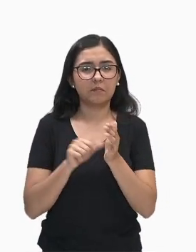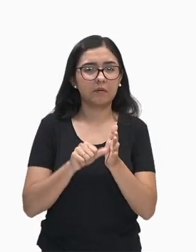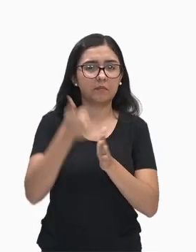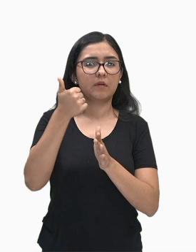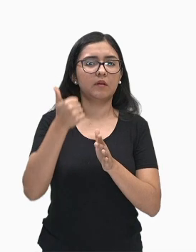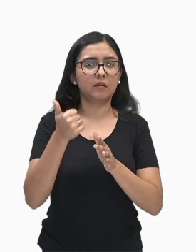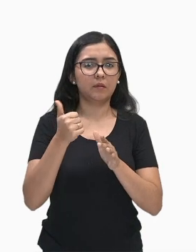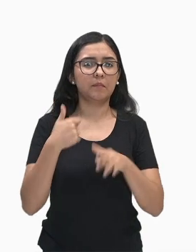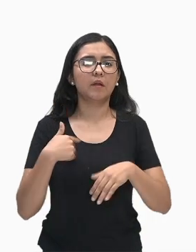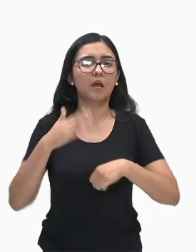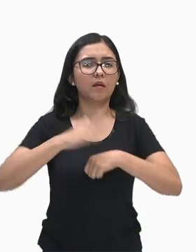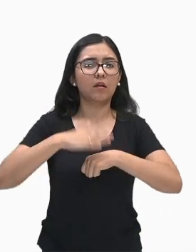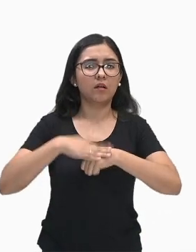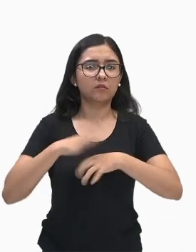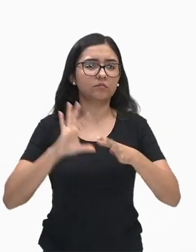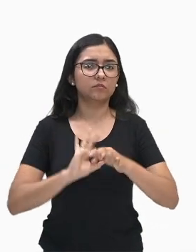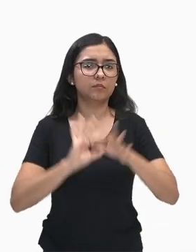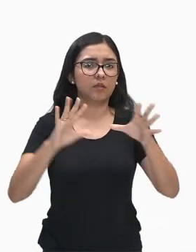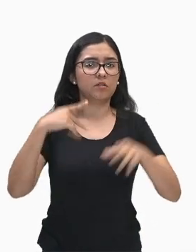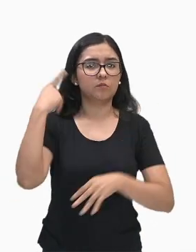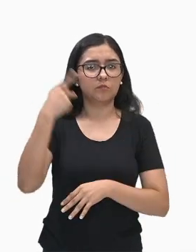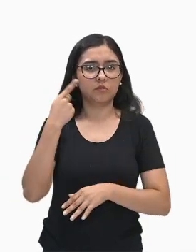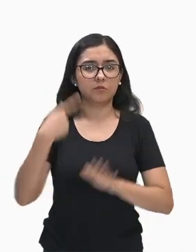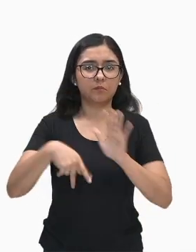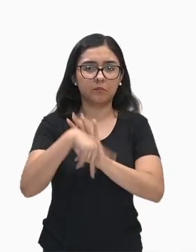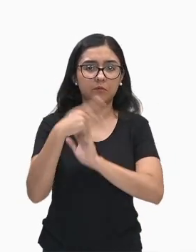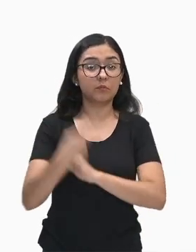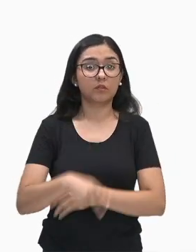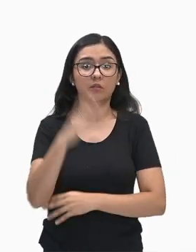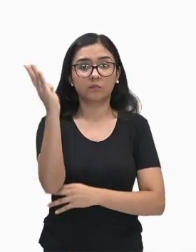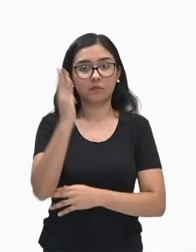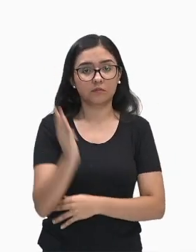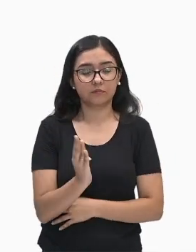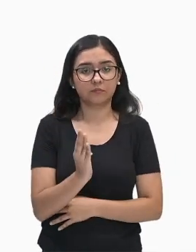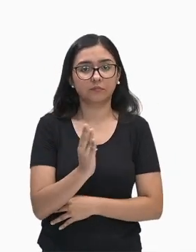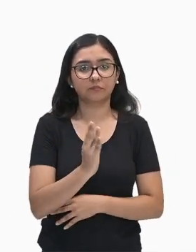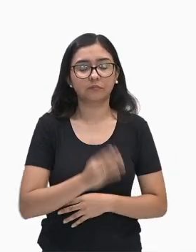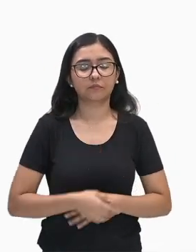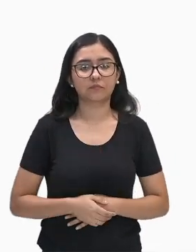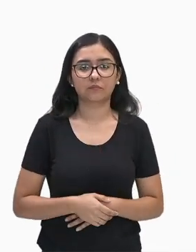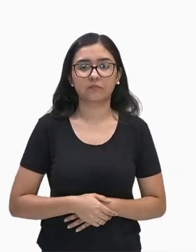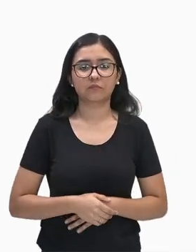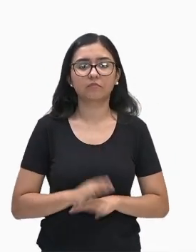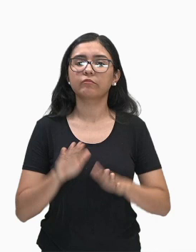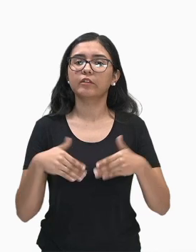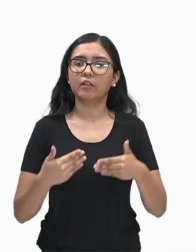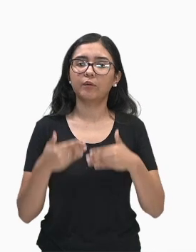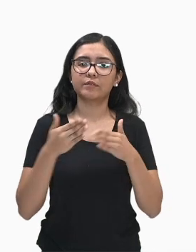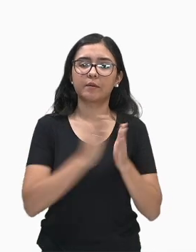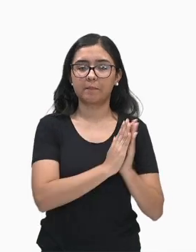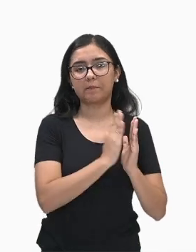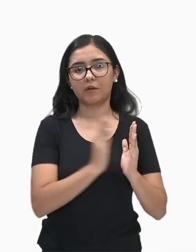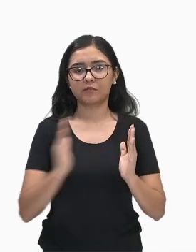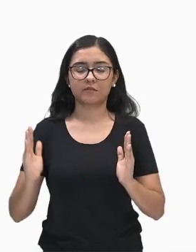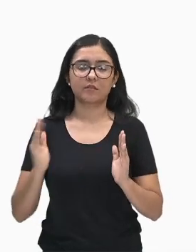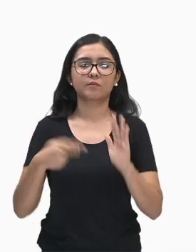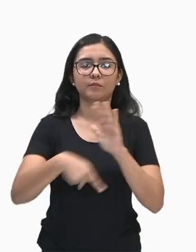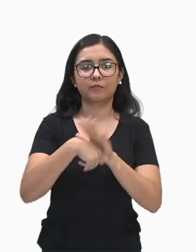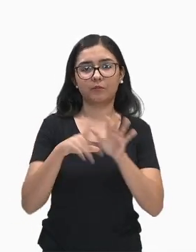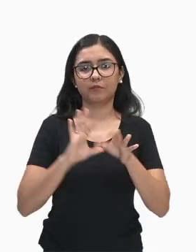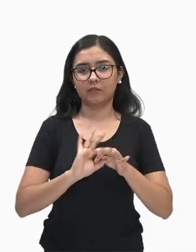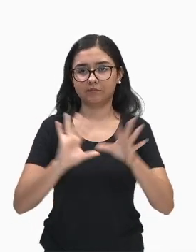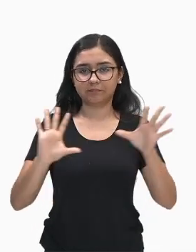a independência política do Brasil. Vejam lá, então, essa é o processo da independência, porque